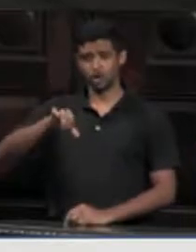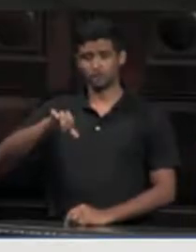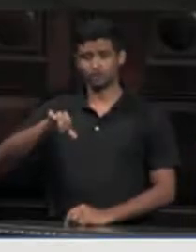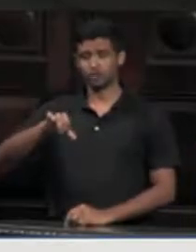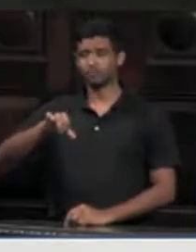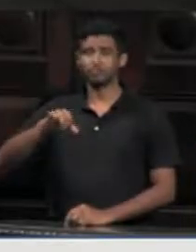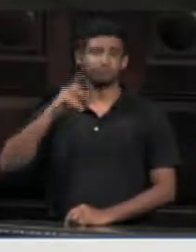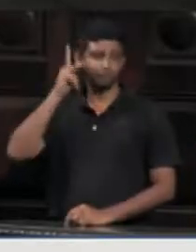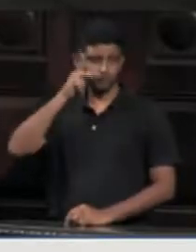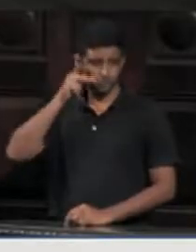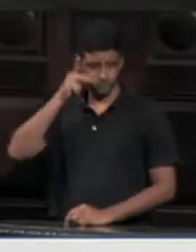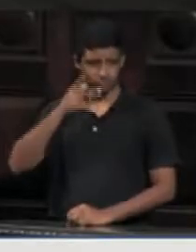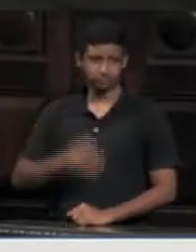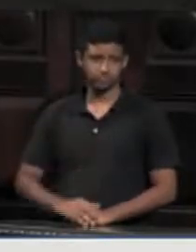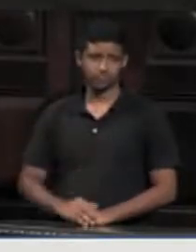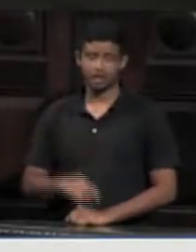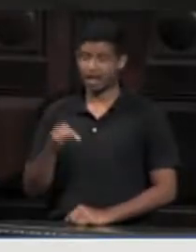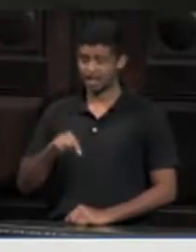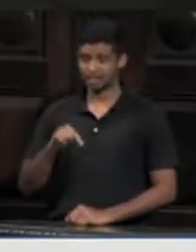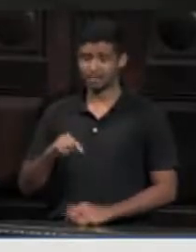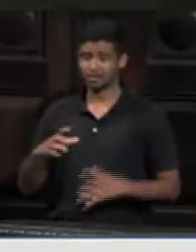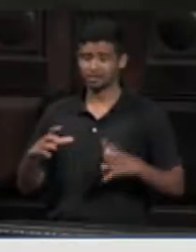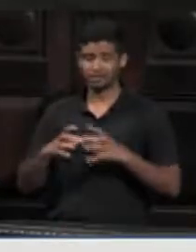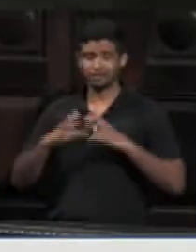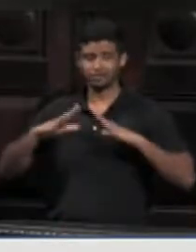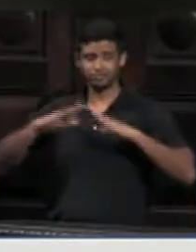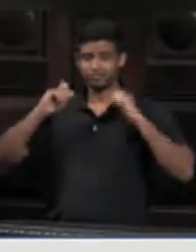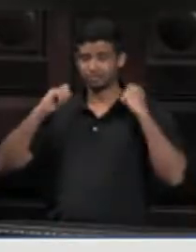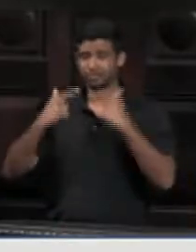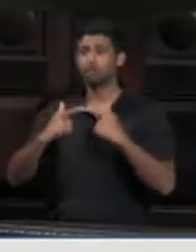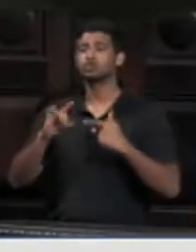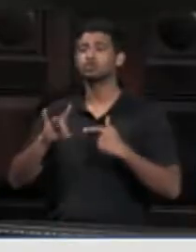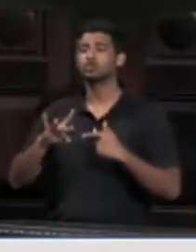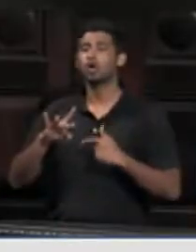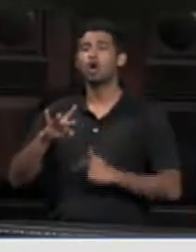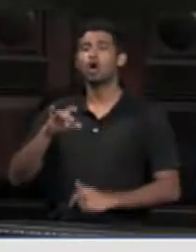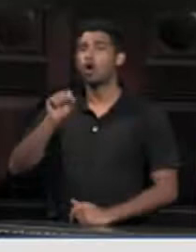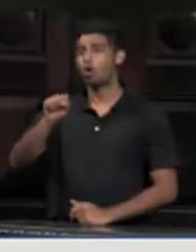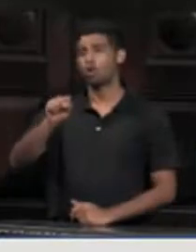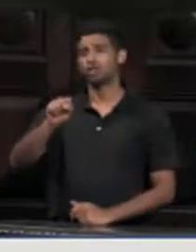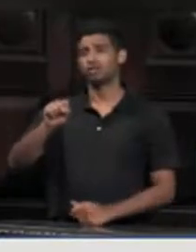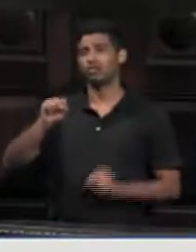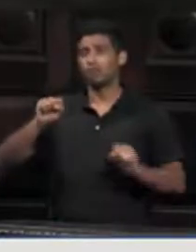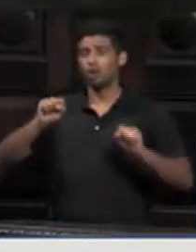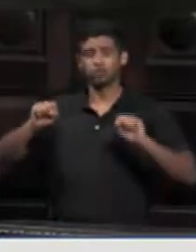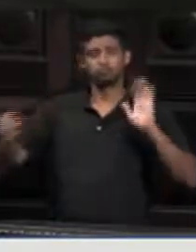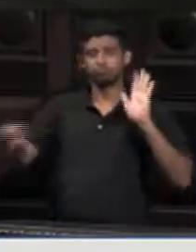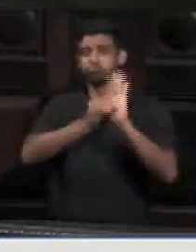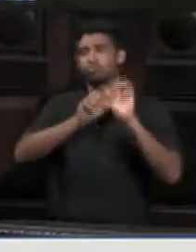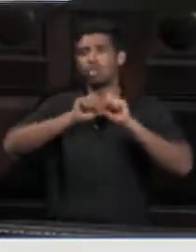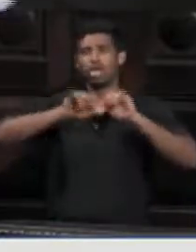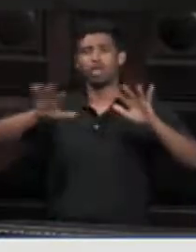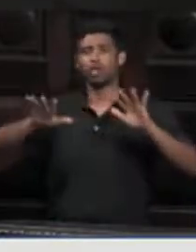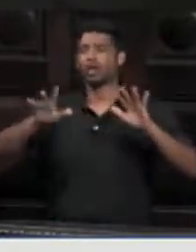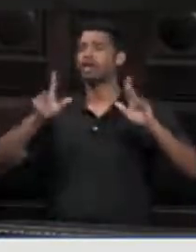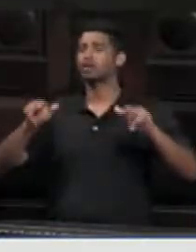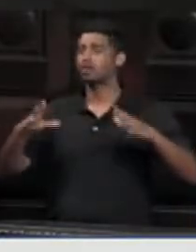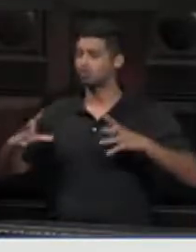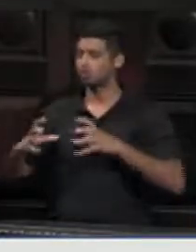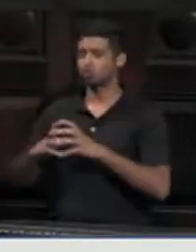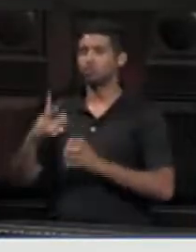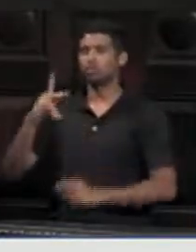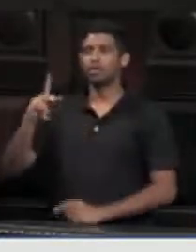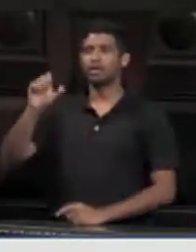que integrarão a casa poderão fazer destaques. Partidos importantes, como o PSDB,